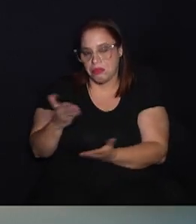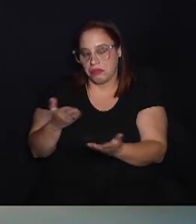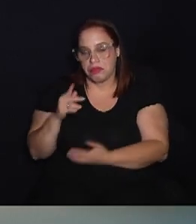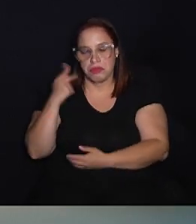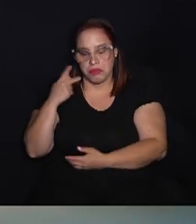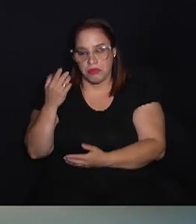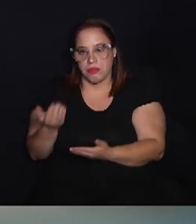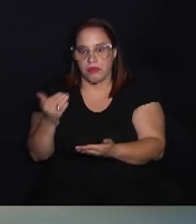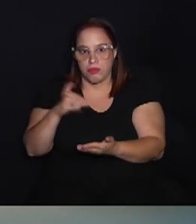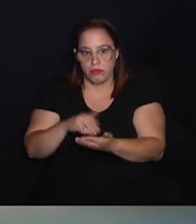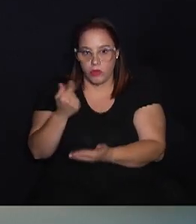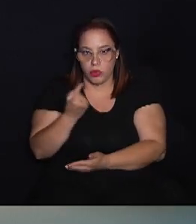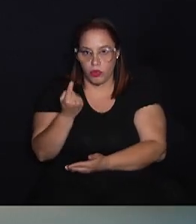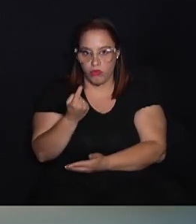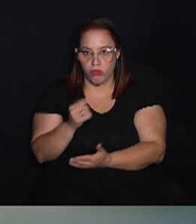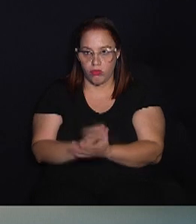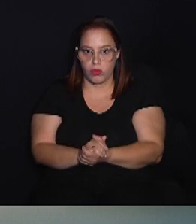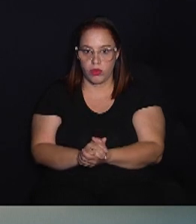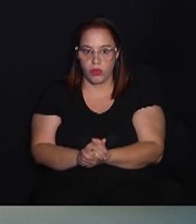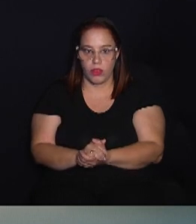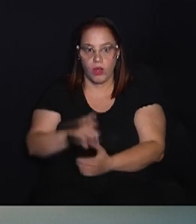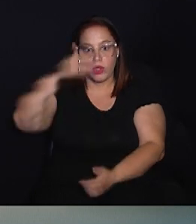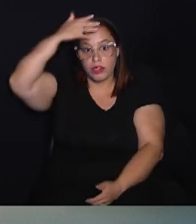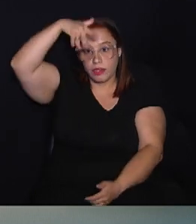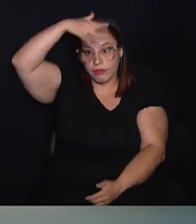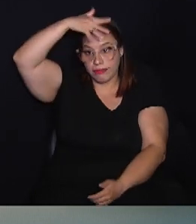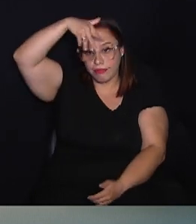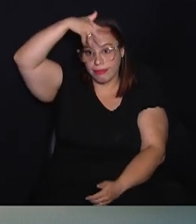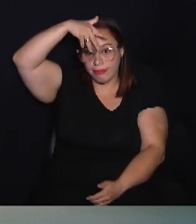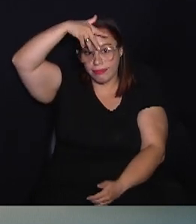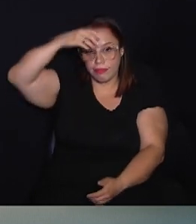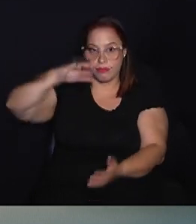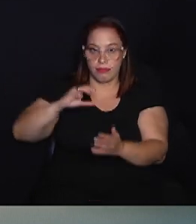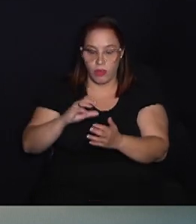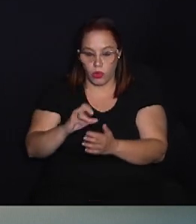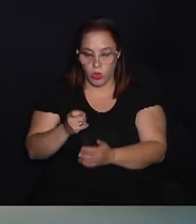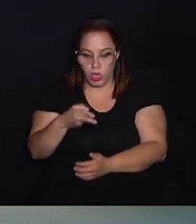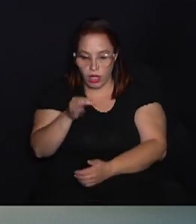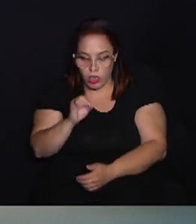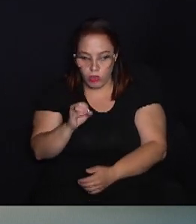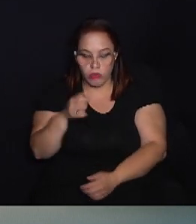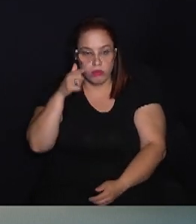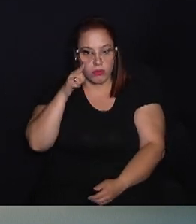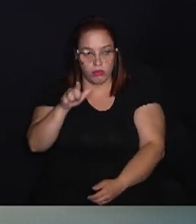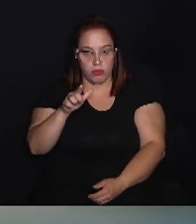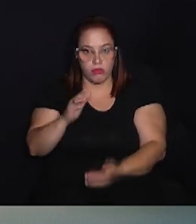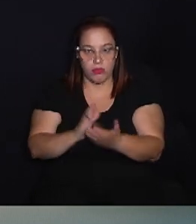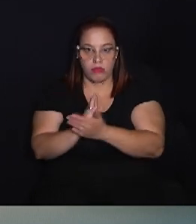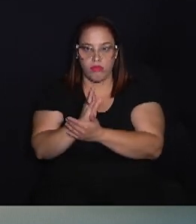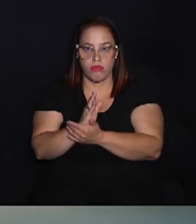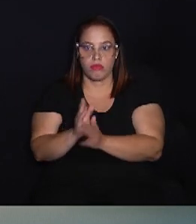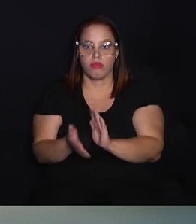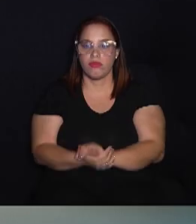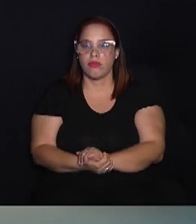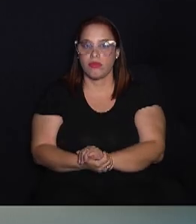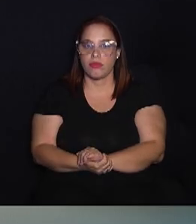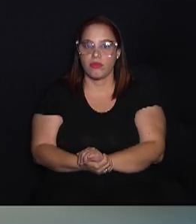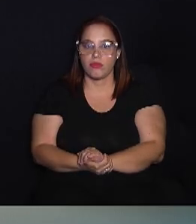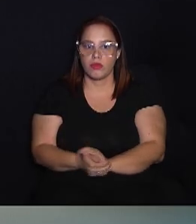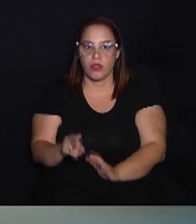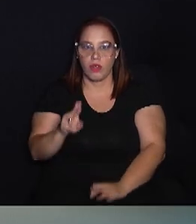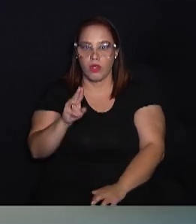das 5 mulheres que estarão presentes aqui a partir do próximo ano. Vereador Paulo Haddad, do PSD, conseguiu